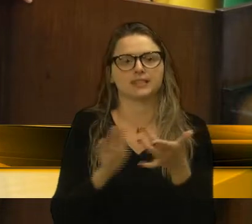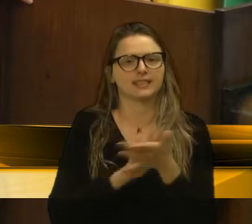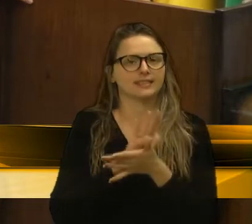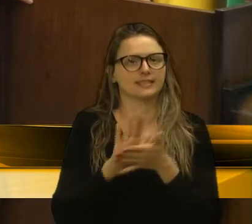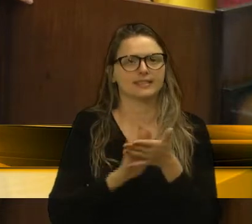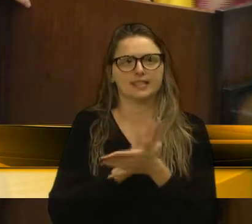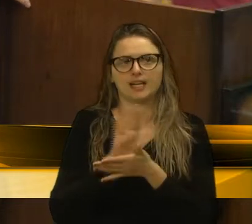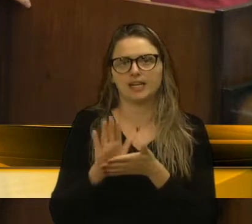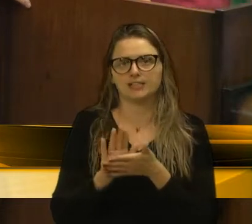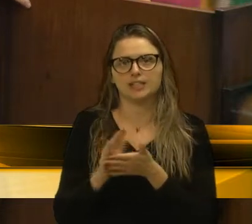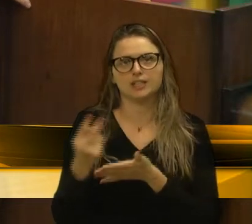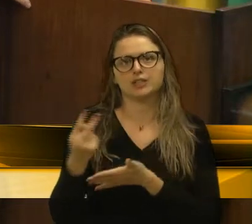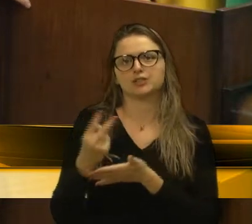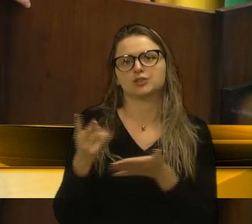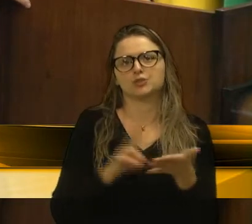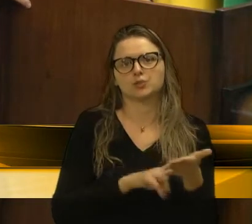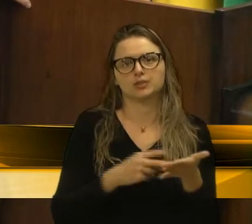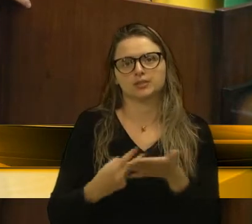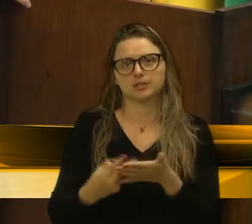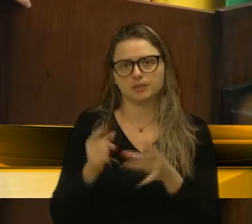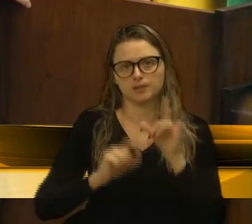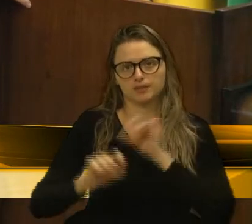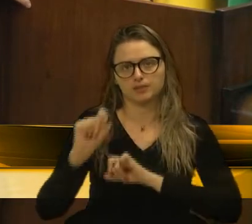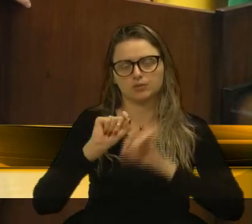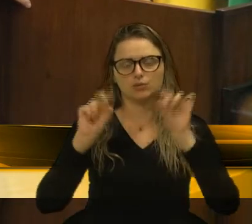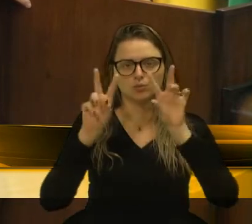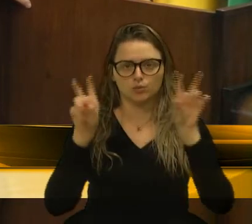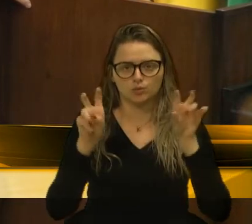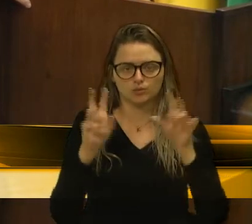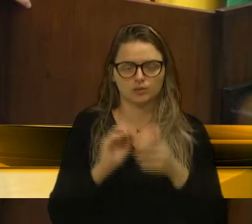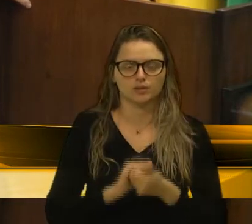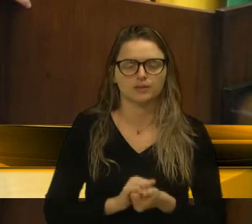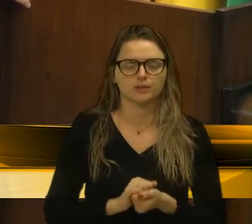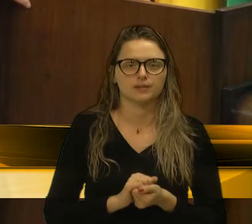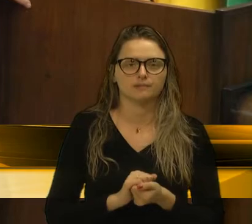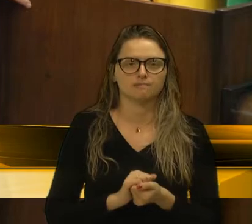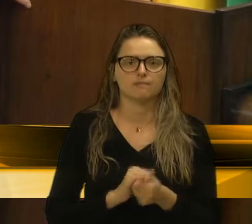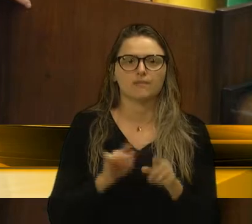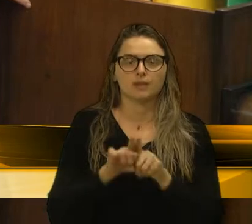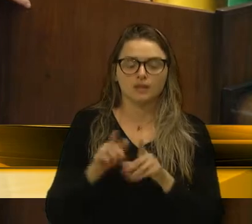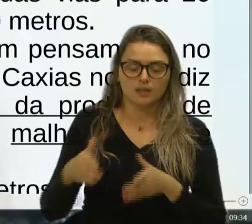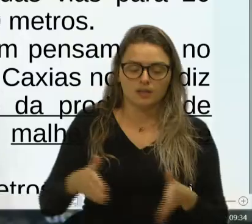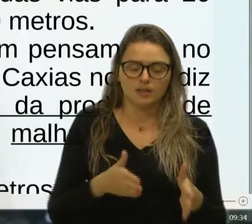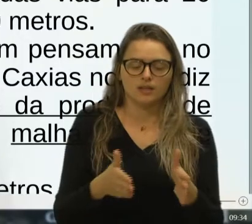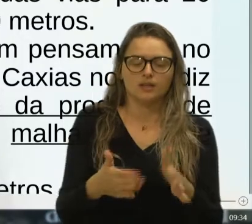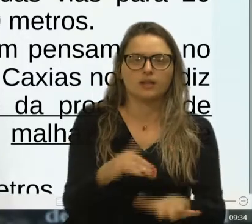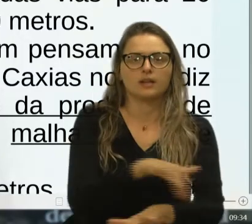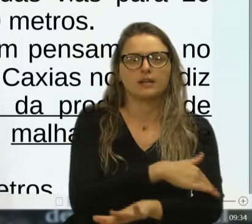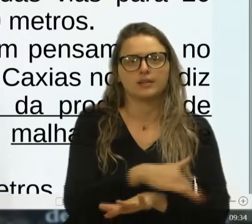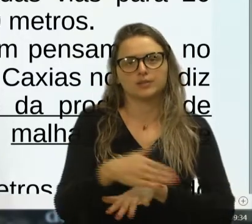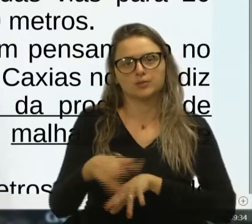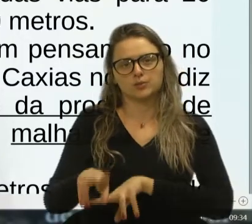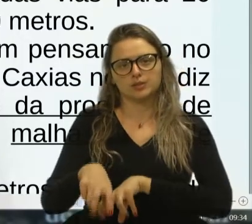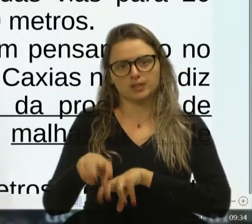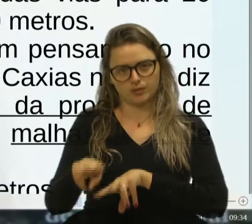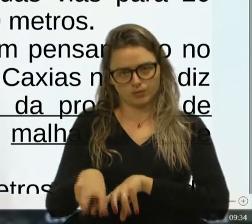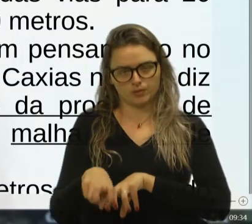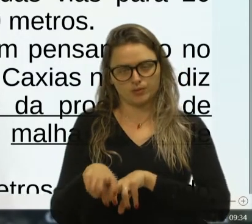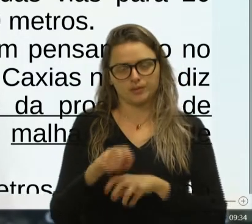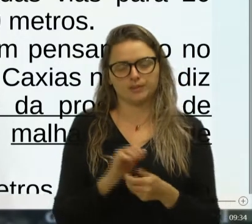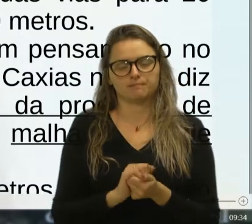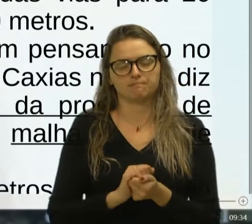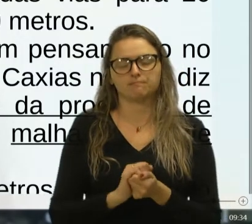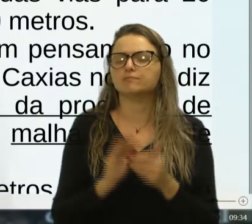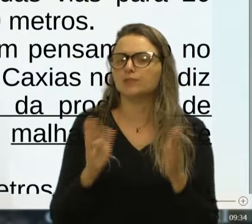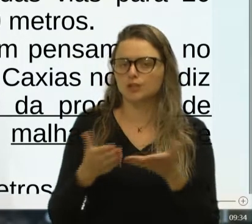dupla interpretação. Pode seguir? As estradas do interior, pessoal, e já